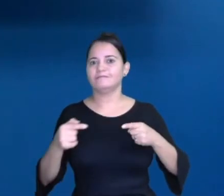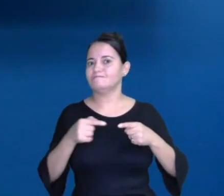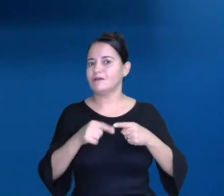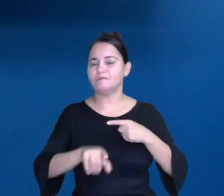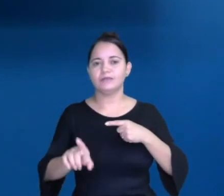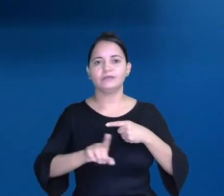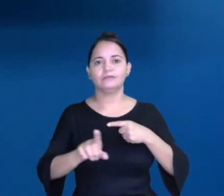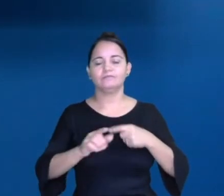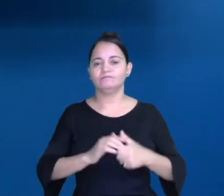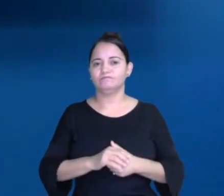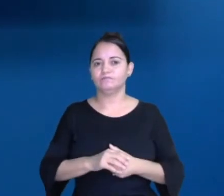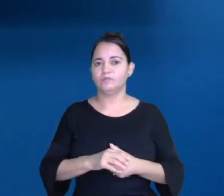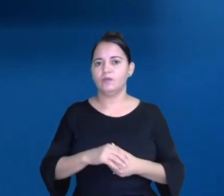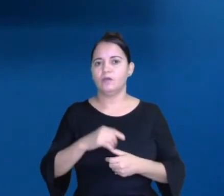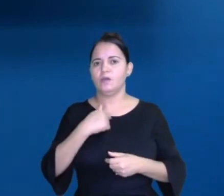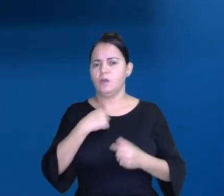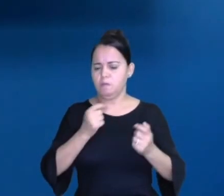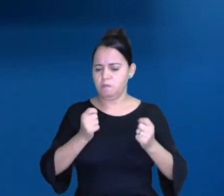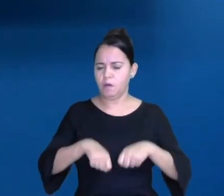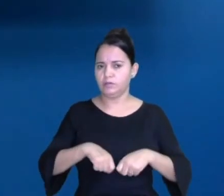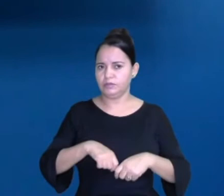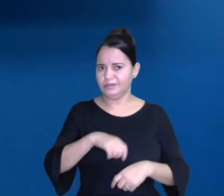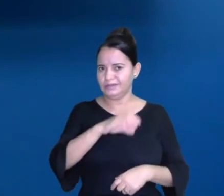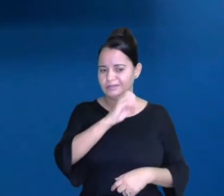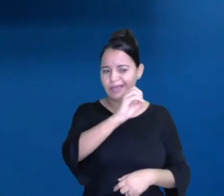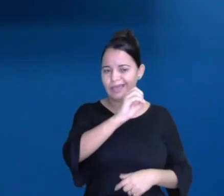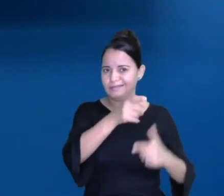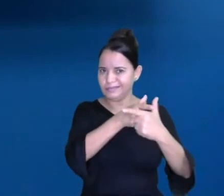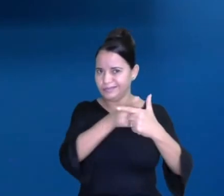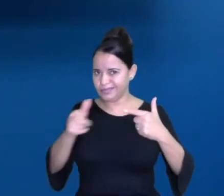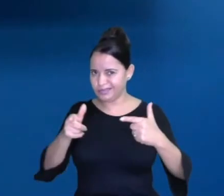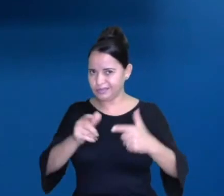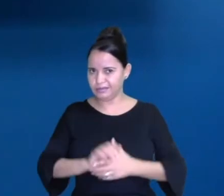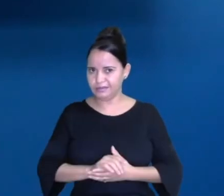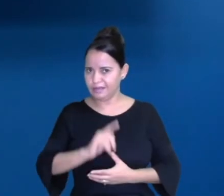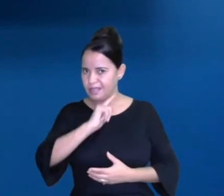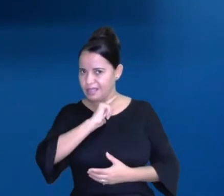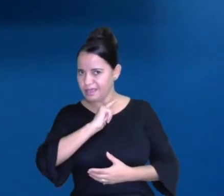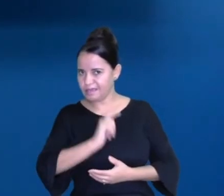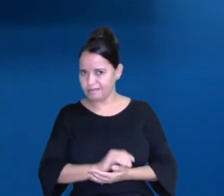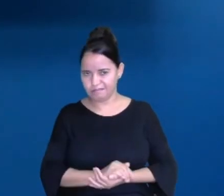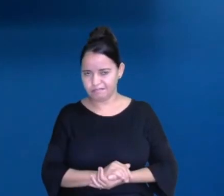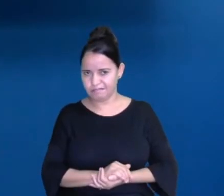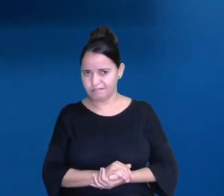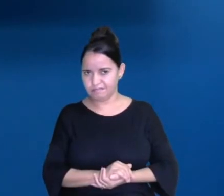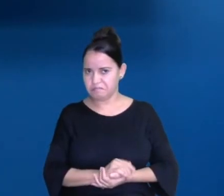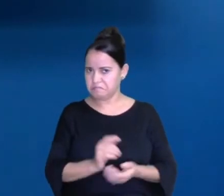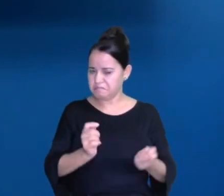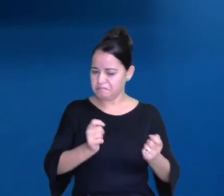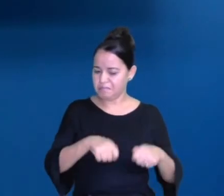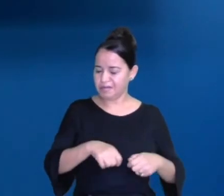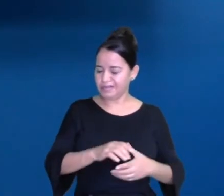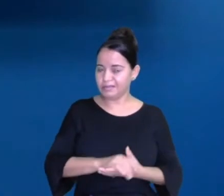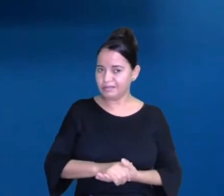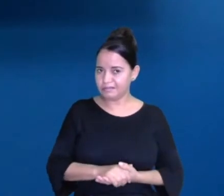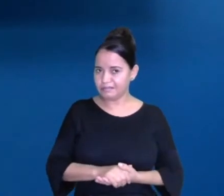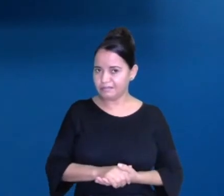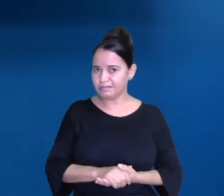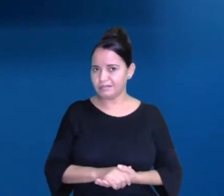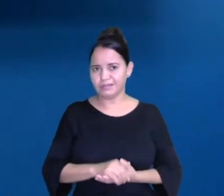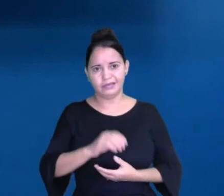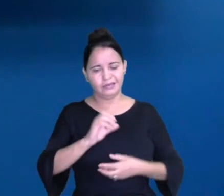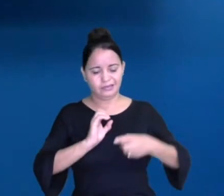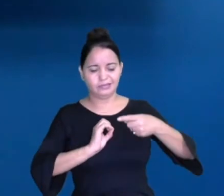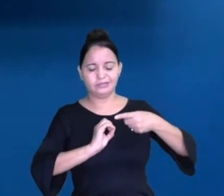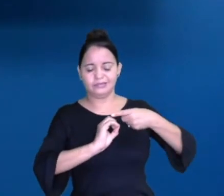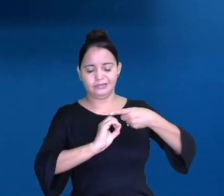Relaciona lá, eu posso dividir um número por zero? Se ela tem relação com a divisão, então eu não posso ter lá na fração o